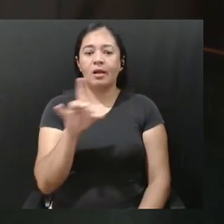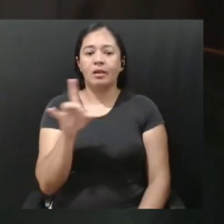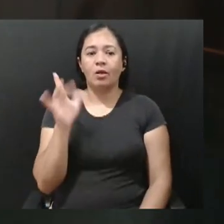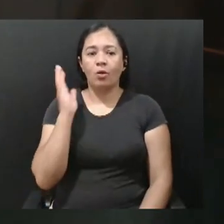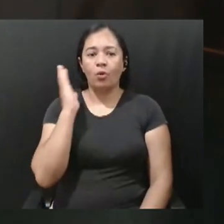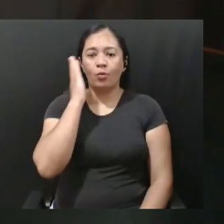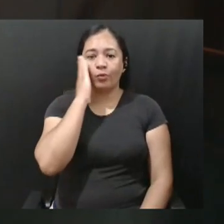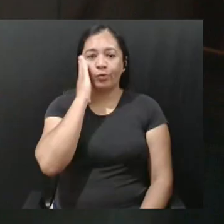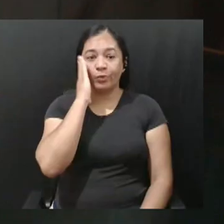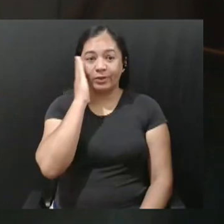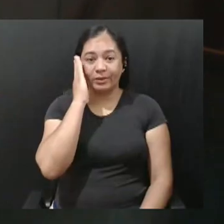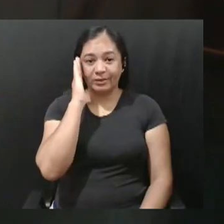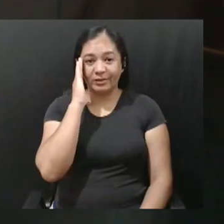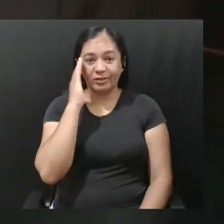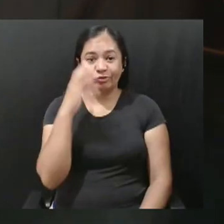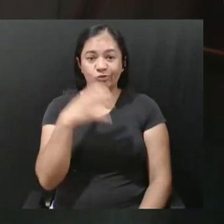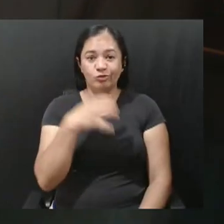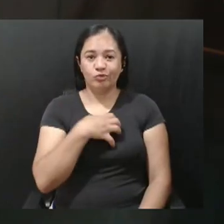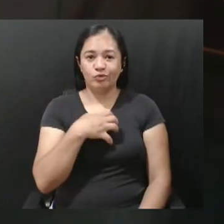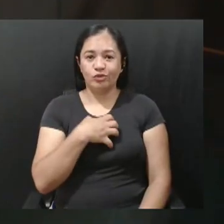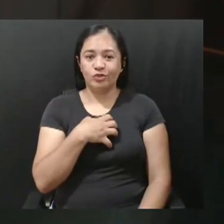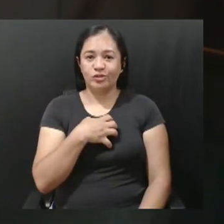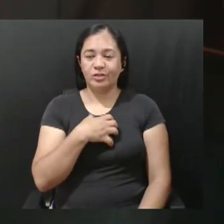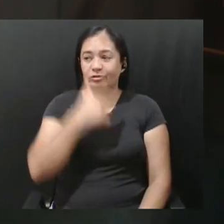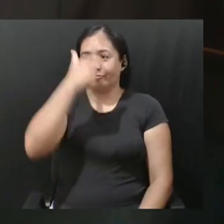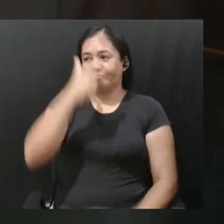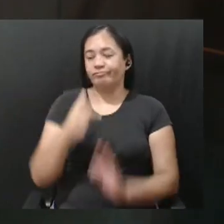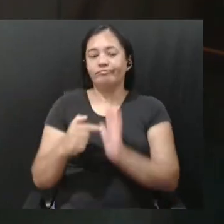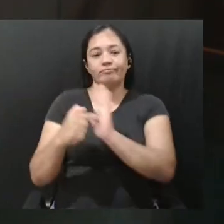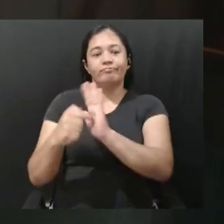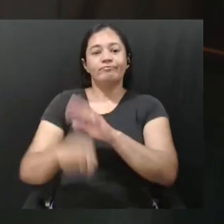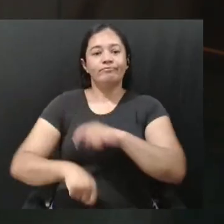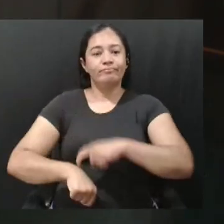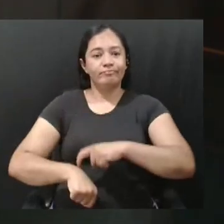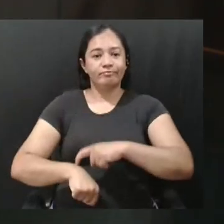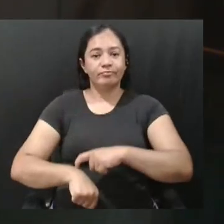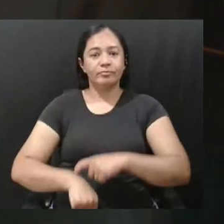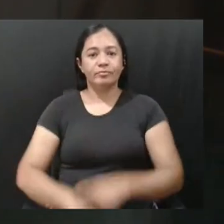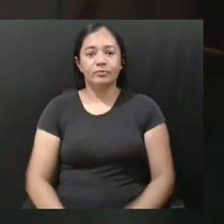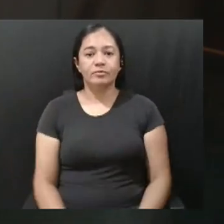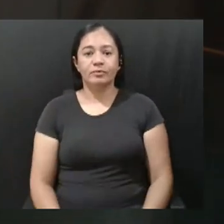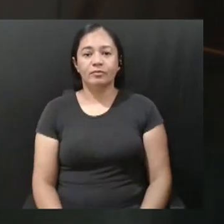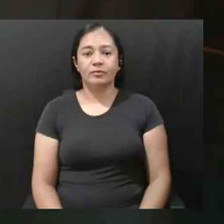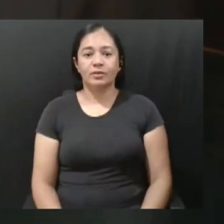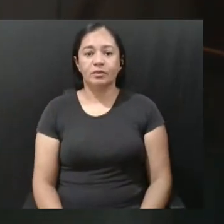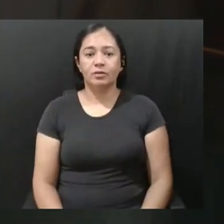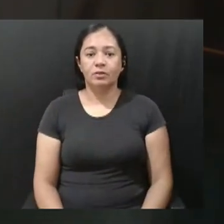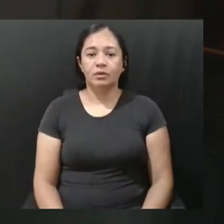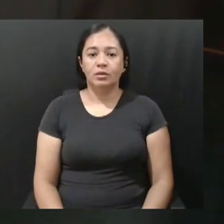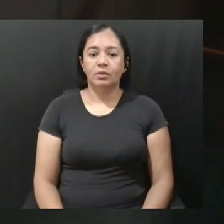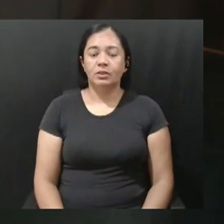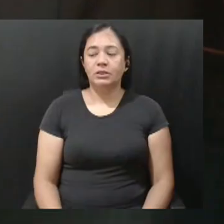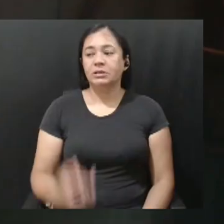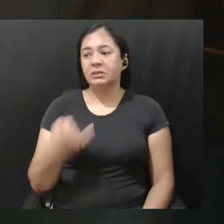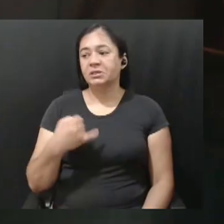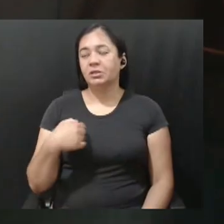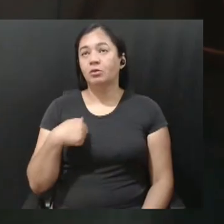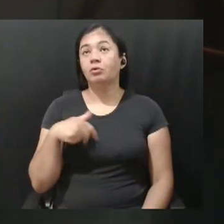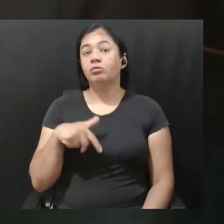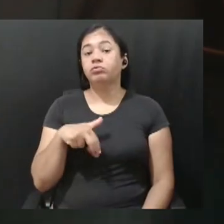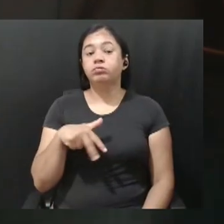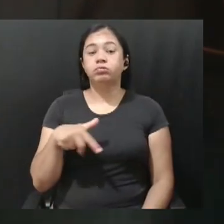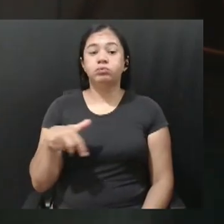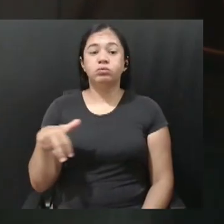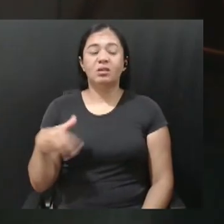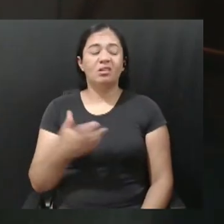forma que ele se apresenta no momento, né? Porque tem a ver com o outro. E aí, se eu saio andando, é comigo. Eu não quero conversa, não quero discutir,